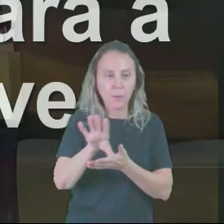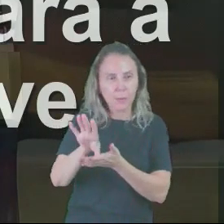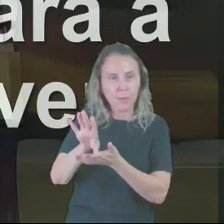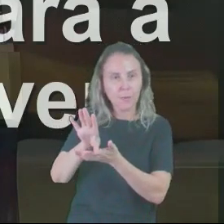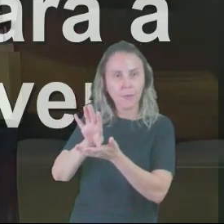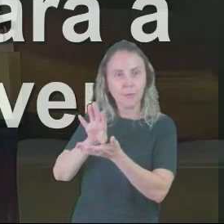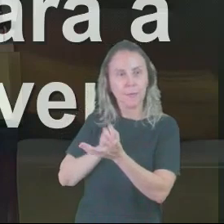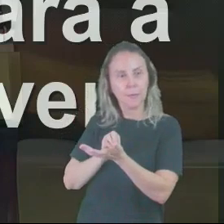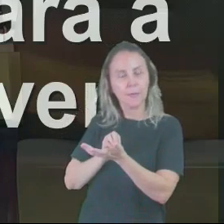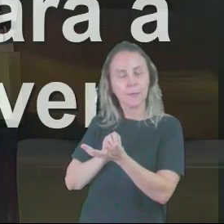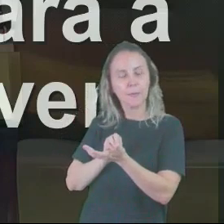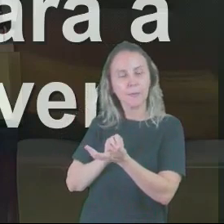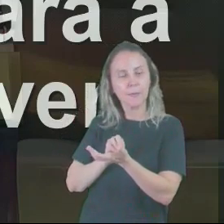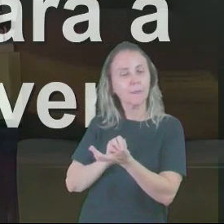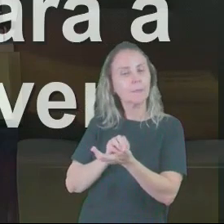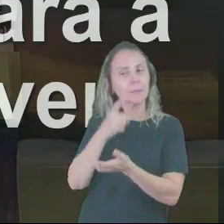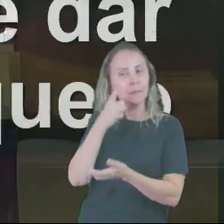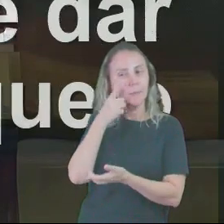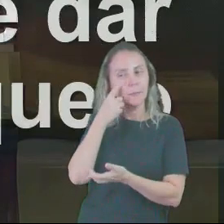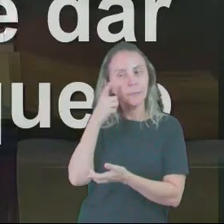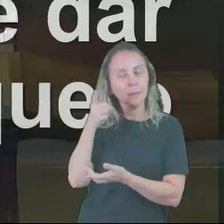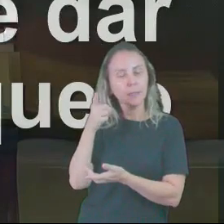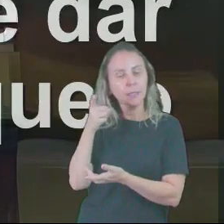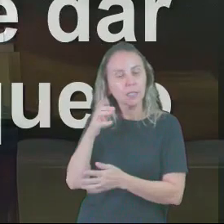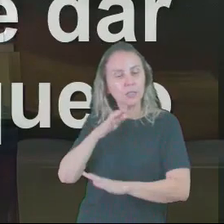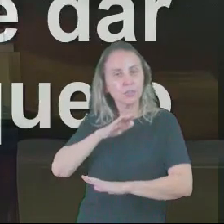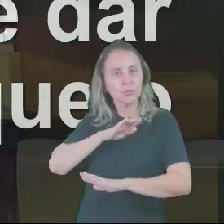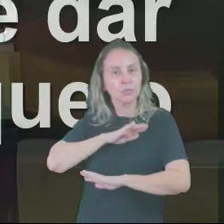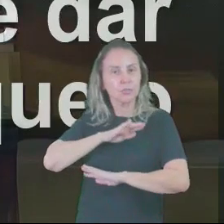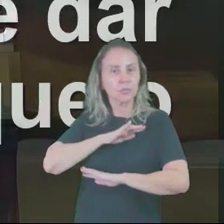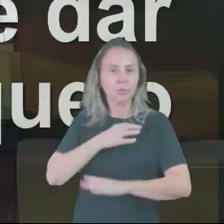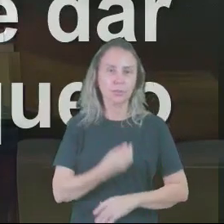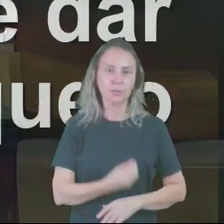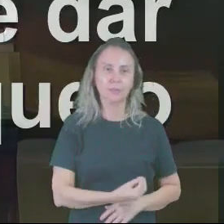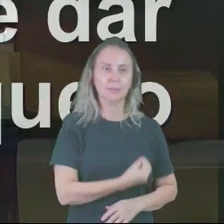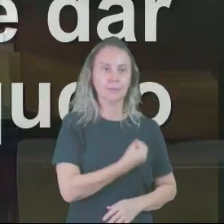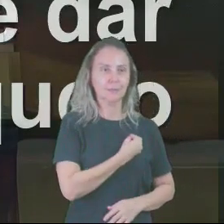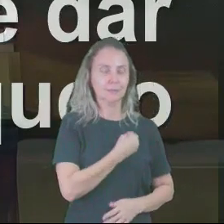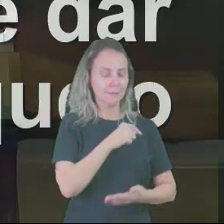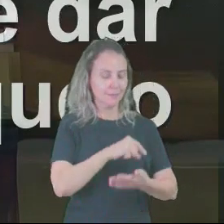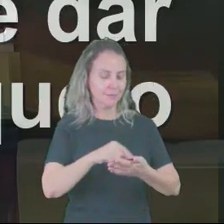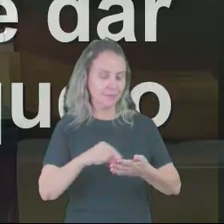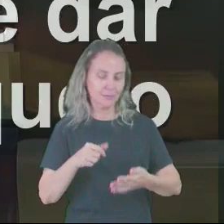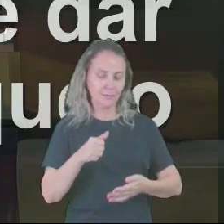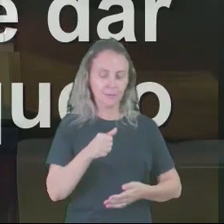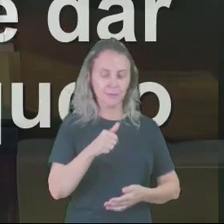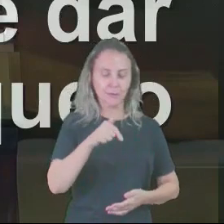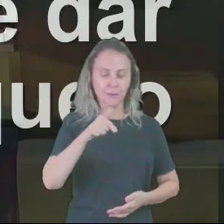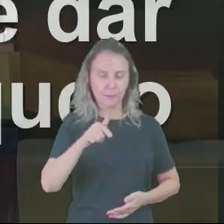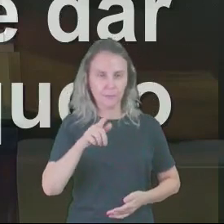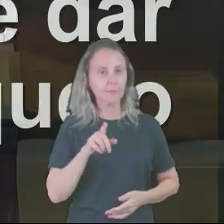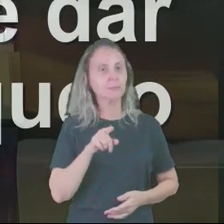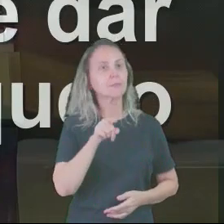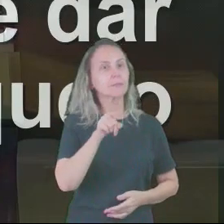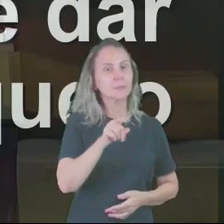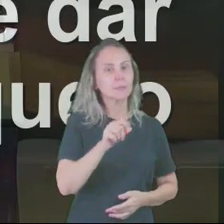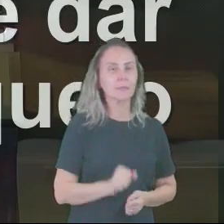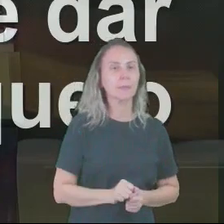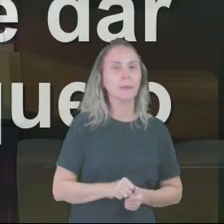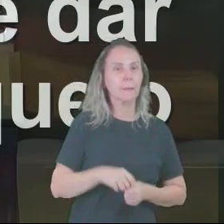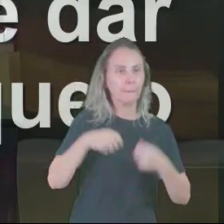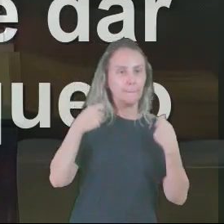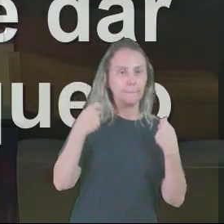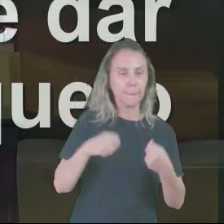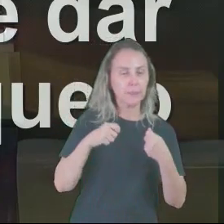para sua maneira de viver Versículo 17 obedecei A vossos